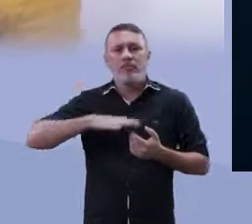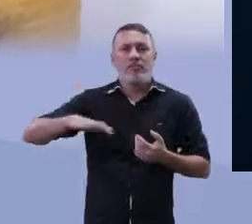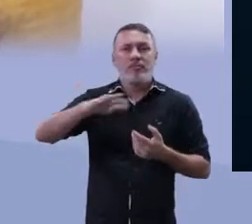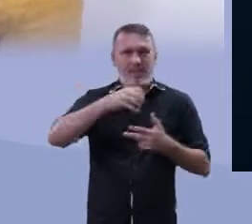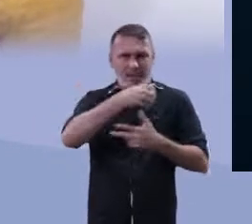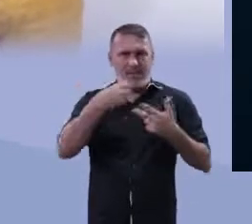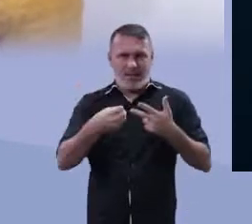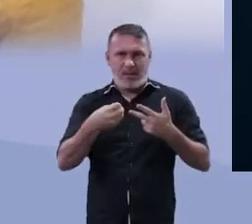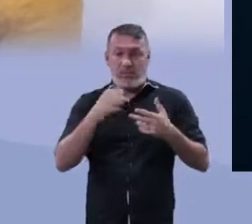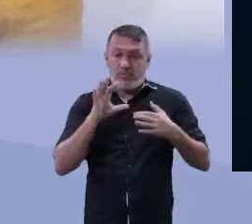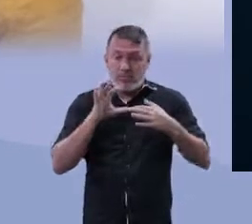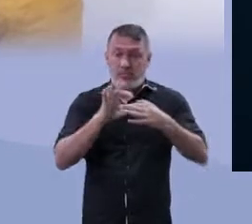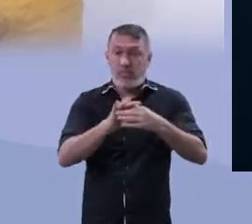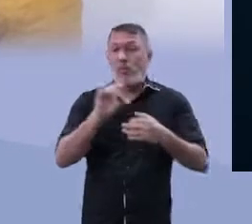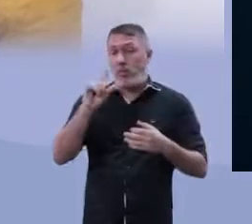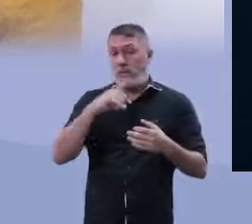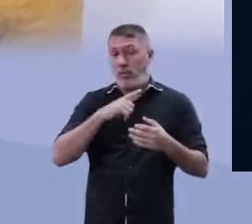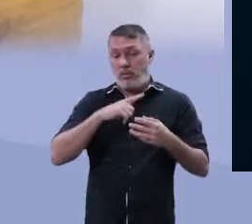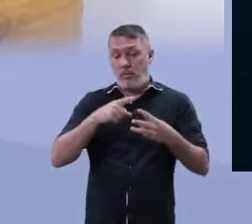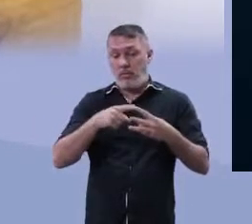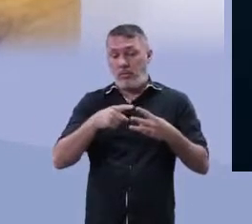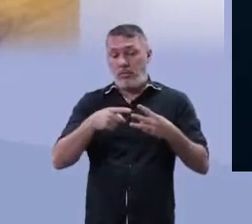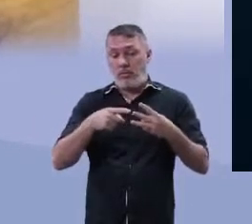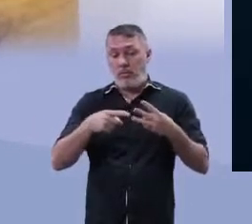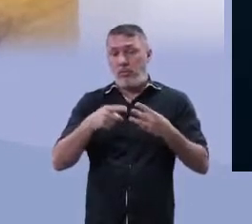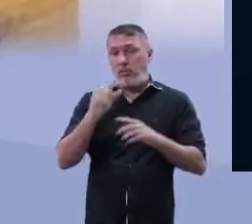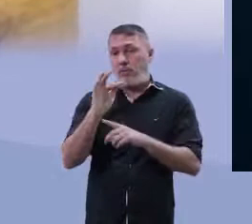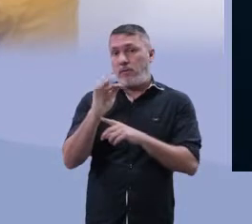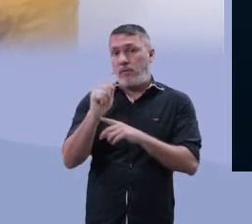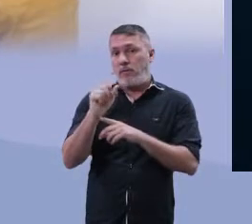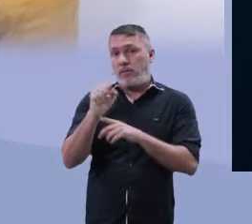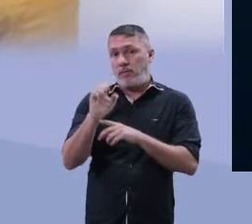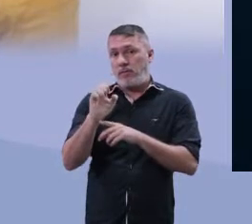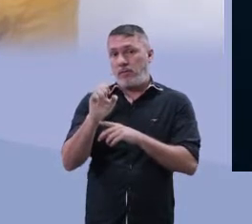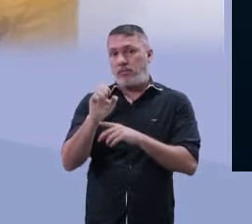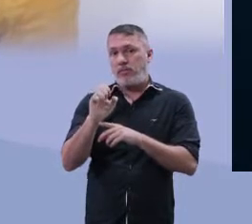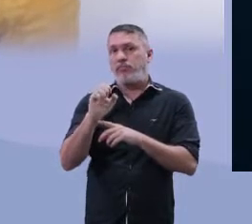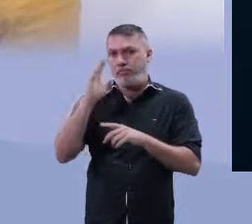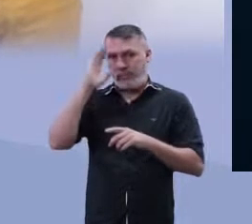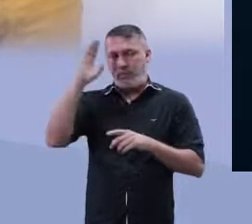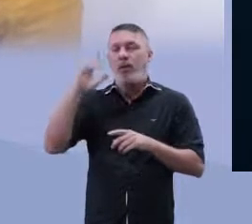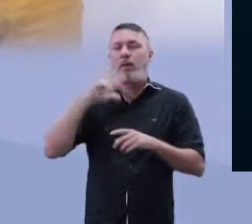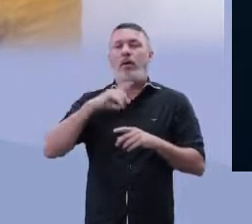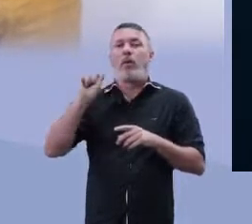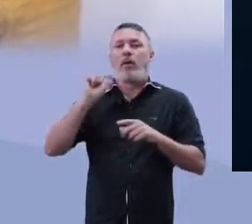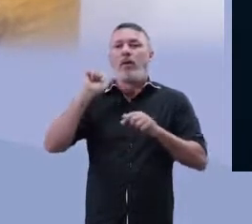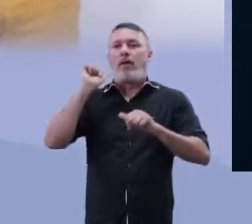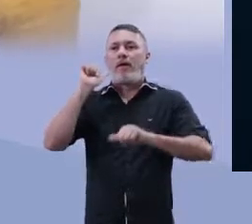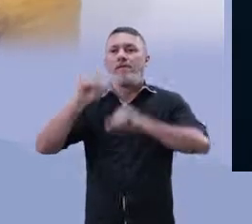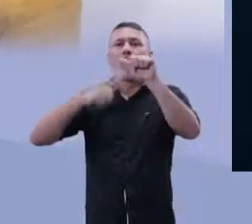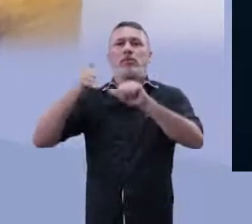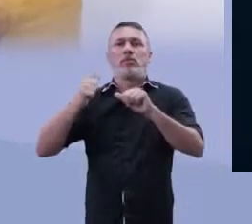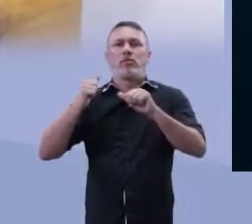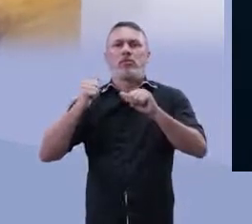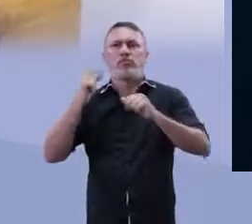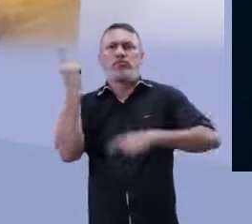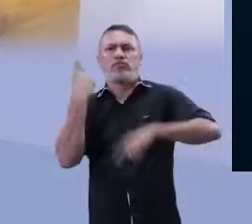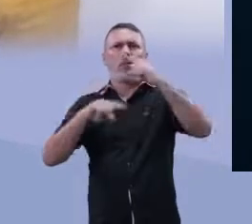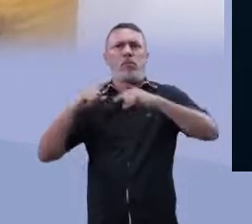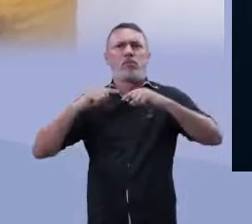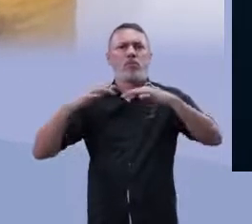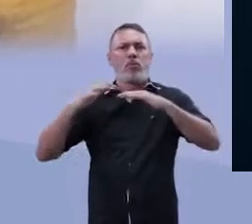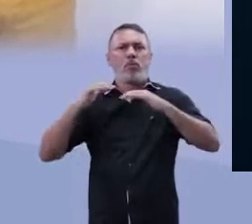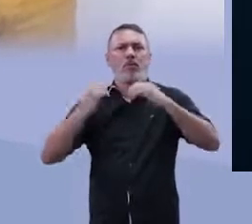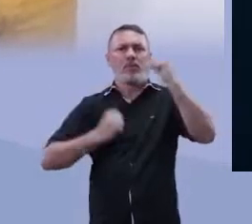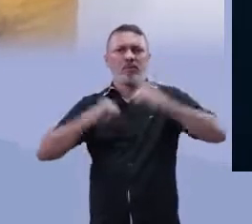ao Enem, nós vamos ver que ela teve três fases principais, as chamadas revoluções industriais. Então, quando nós falamos de